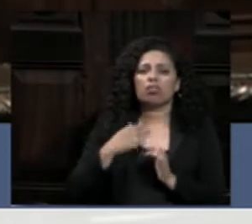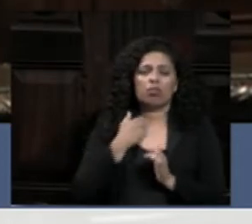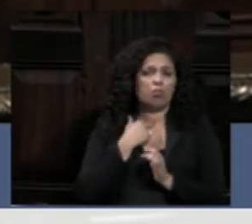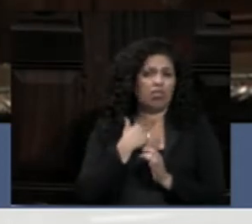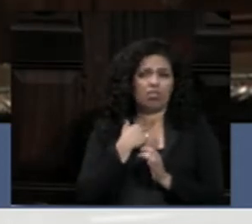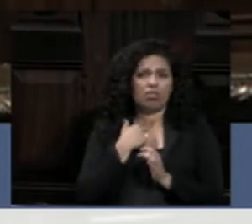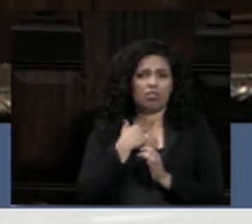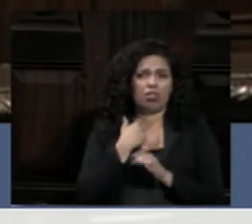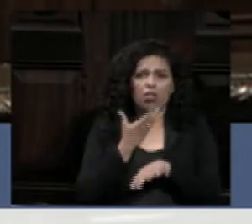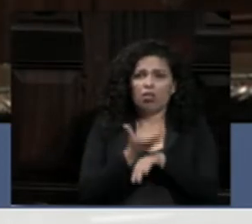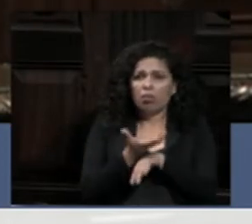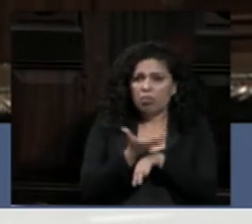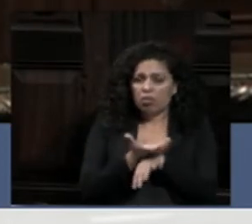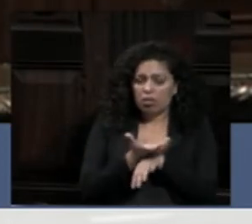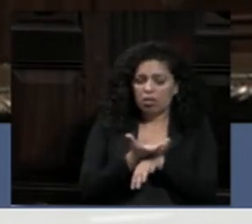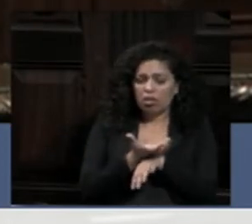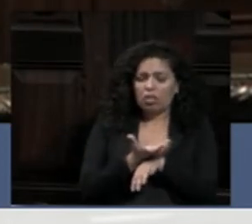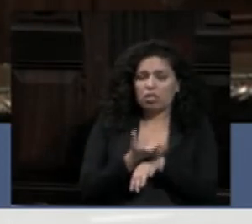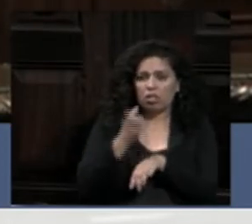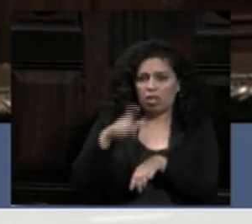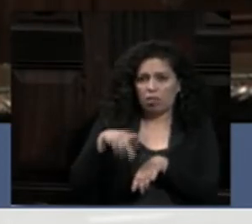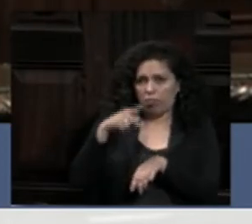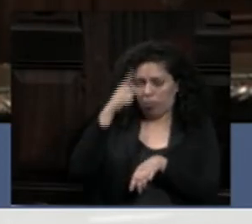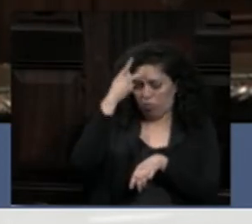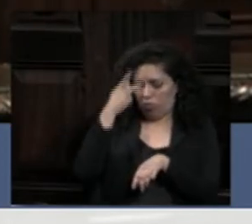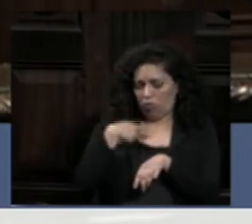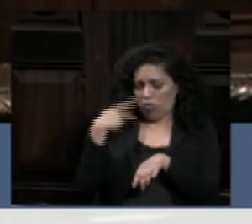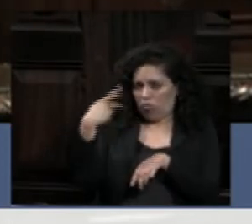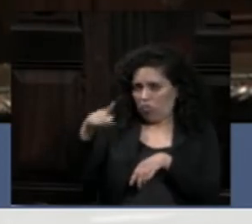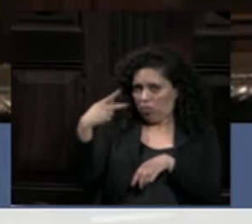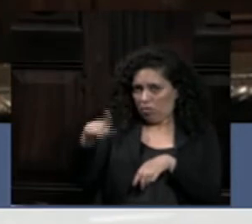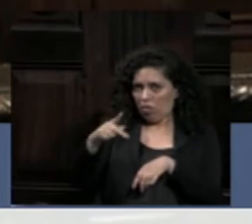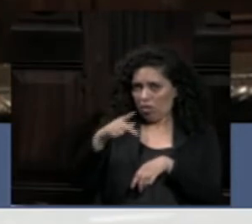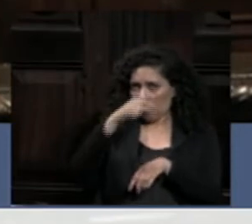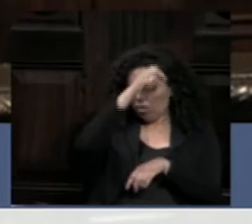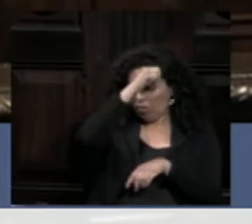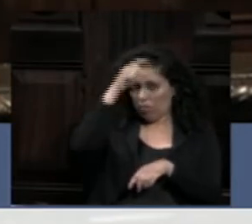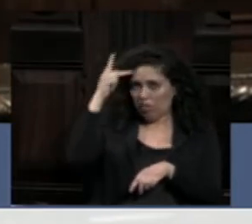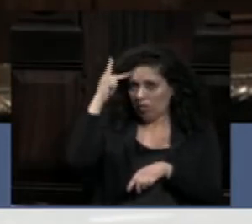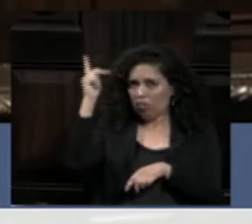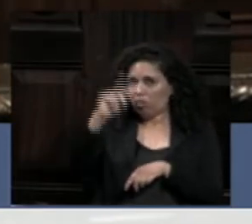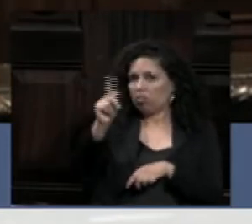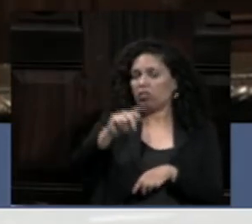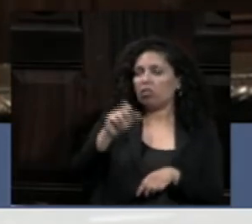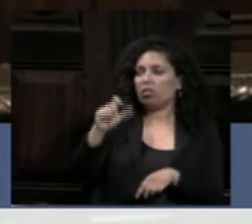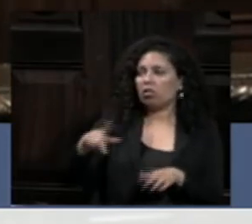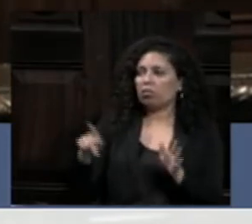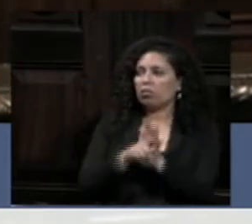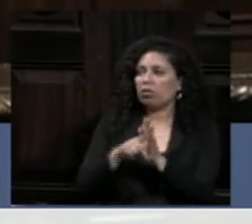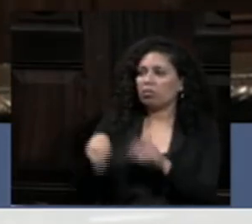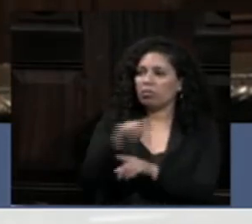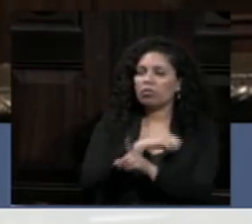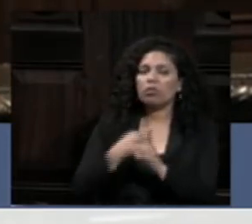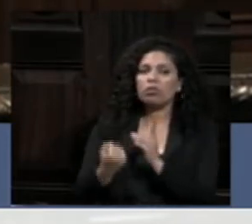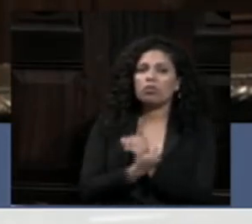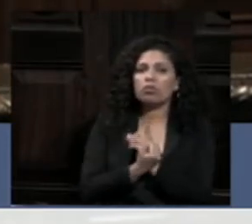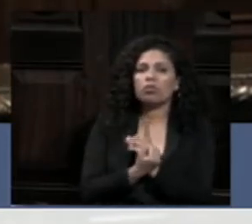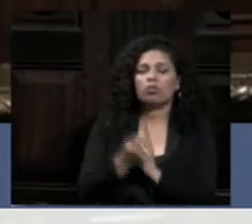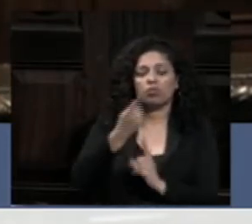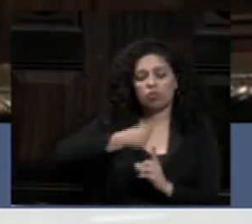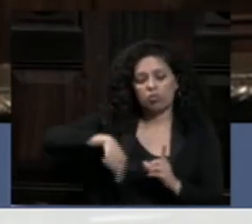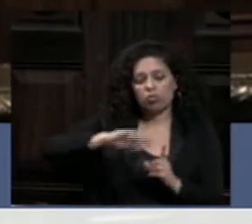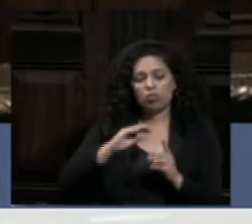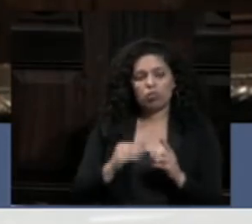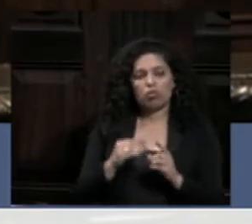praça, nenhum prefeito é dono de praça alguma, muito menos de Nova Friburgo. Portanto, não é admitido, não é admissível